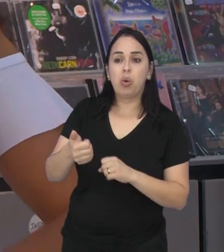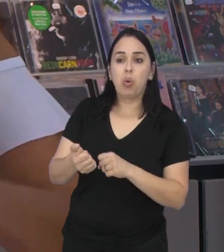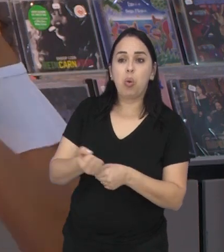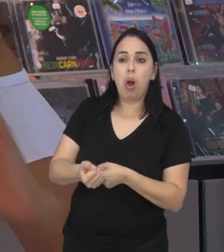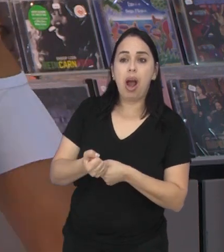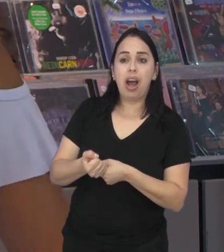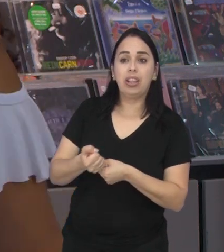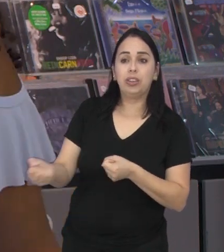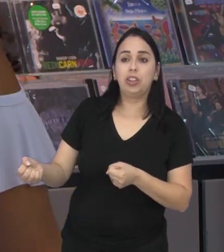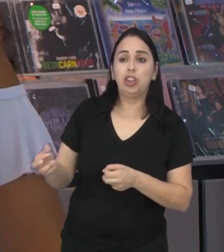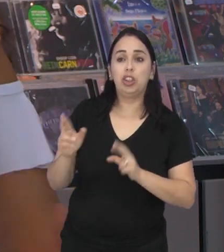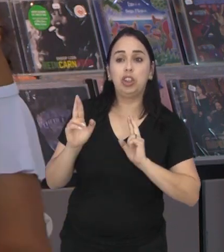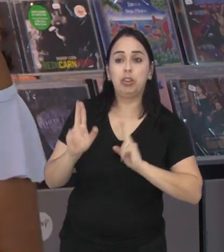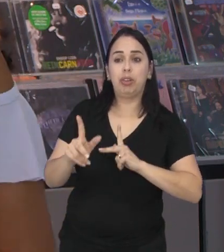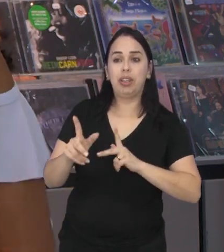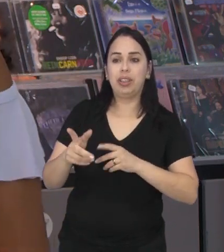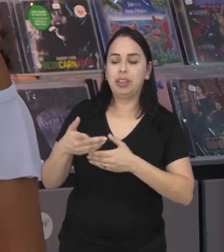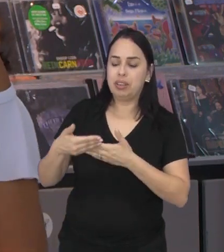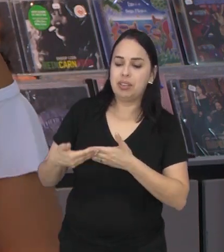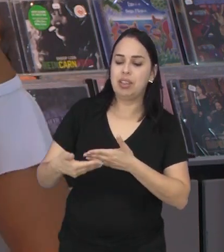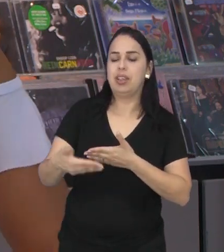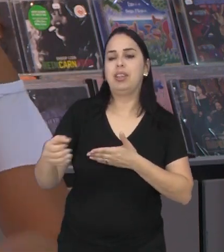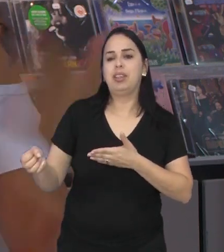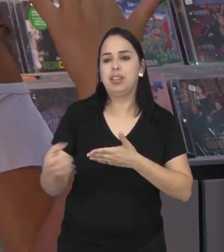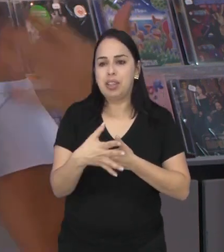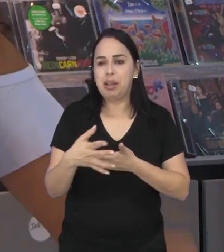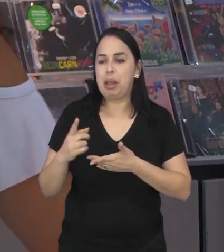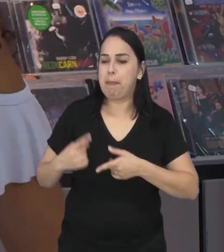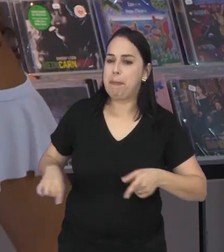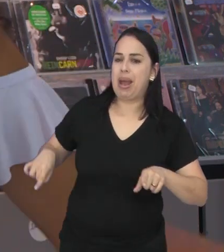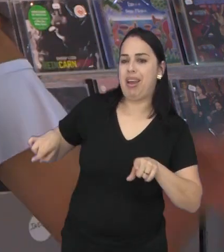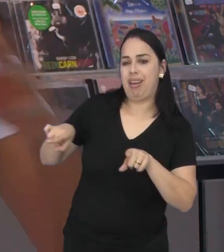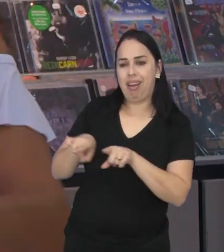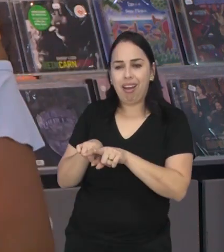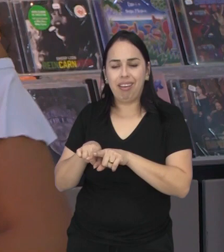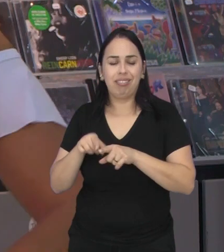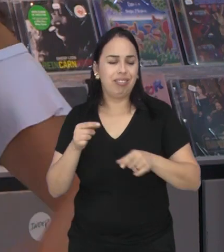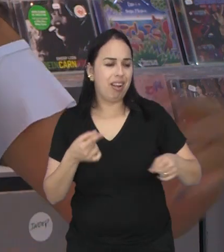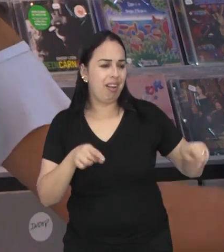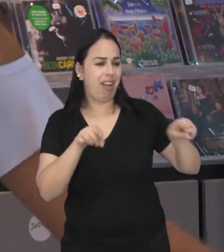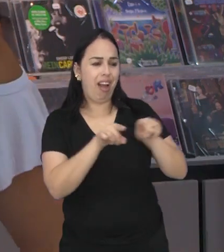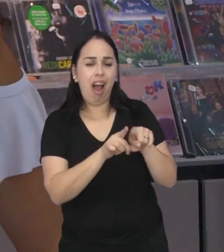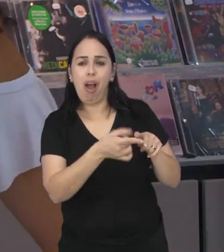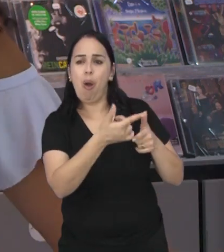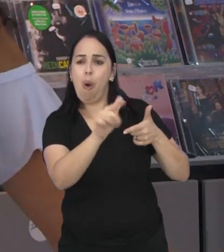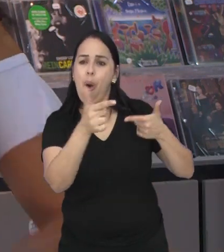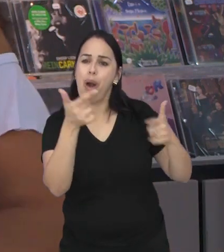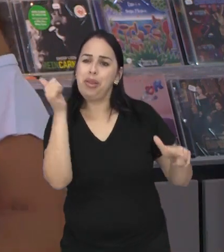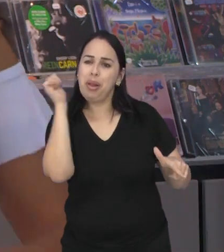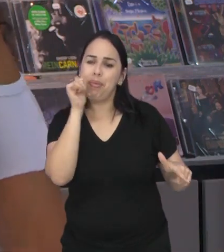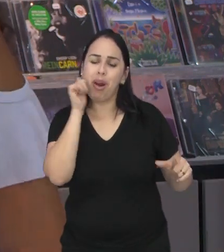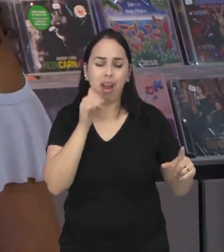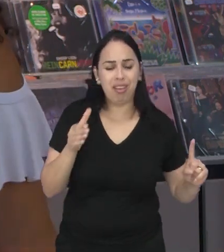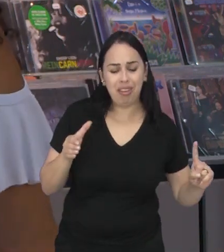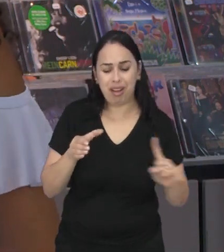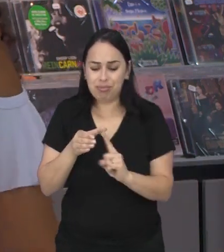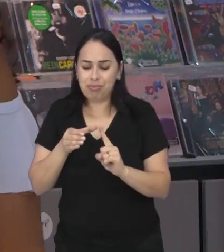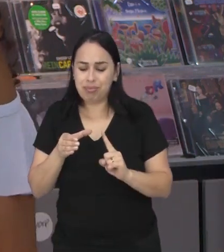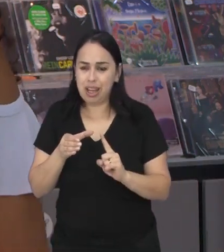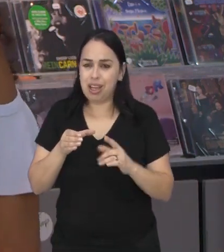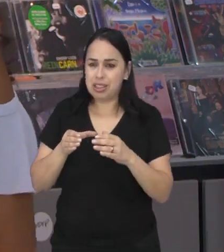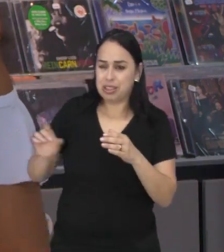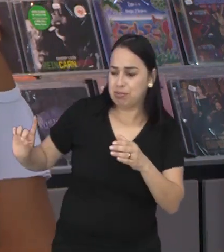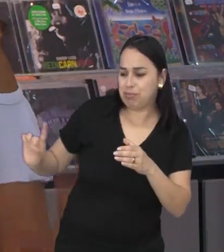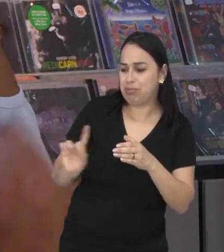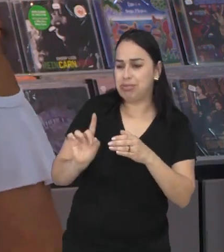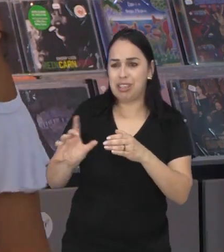agora sejam anos diferentes, tem álbum novo vindo por aí, com certeza, Meire de Origem, Preta Ari, De Origem e outras mulheres incríveis que